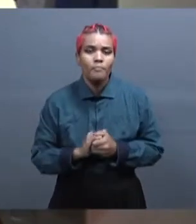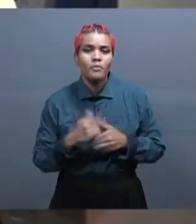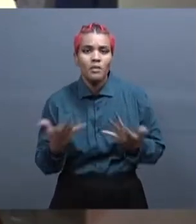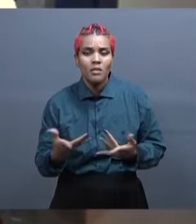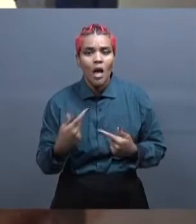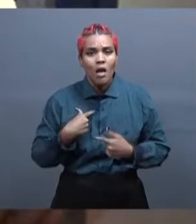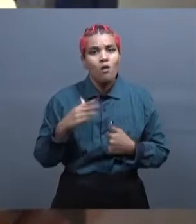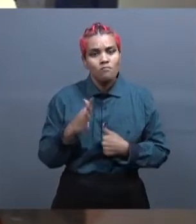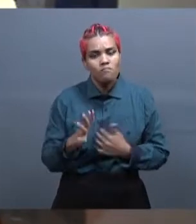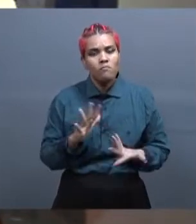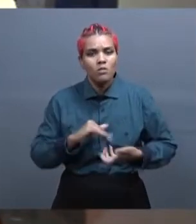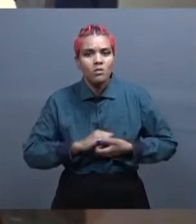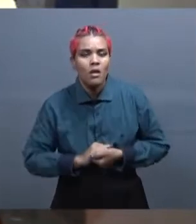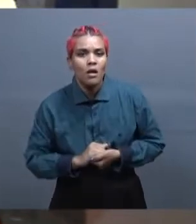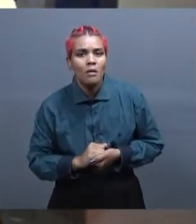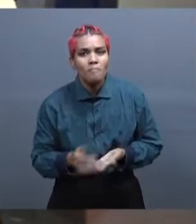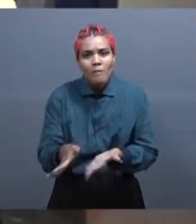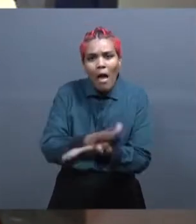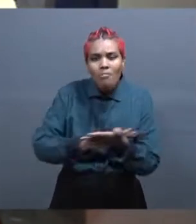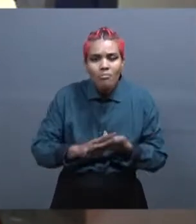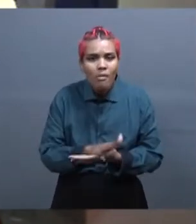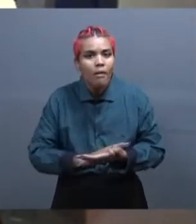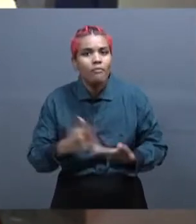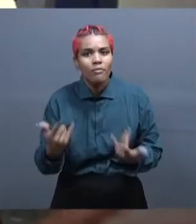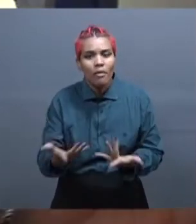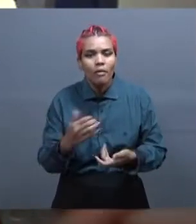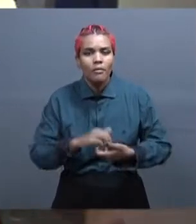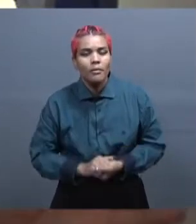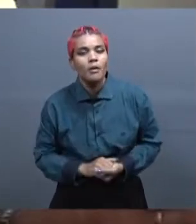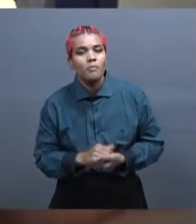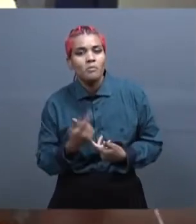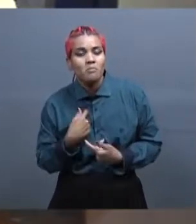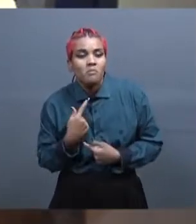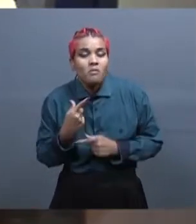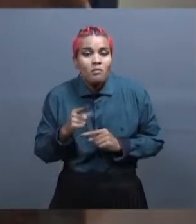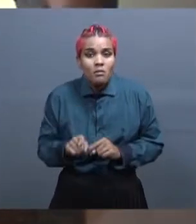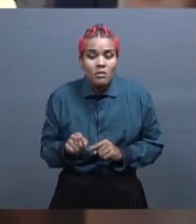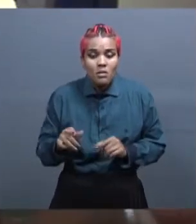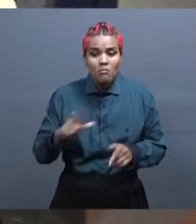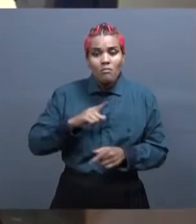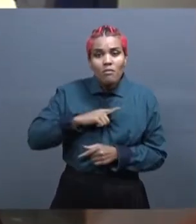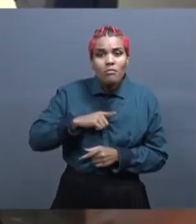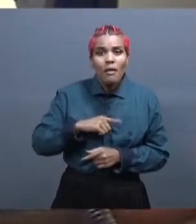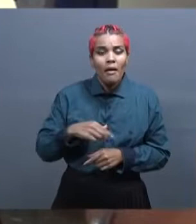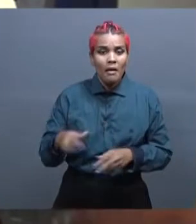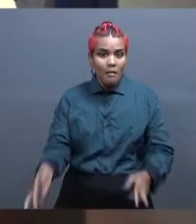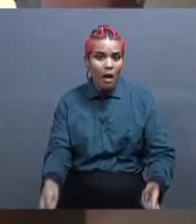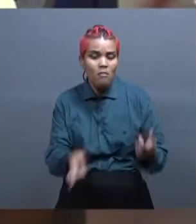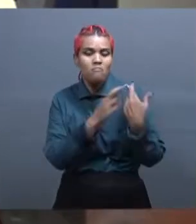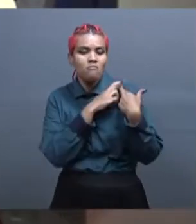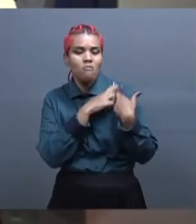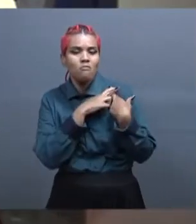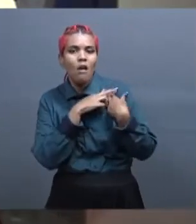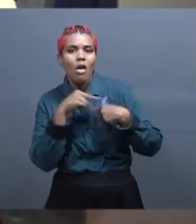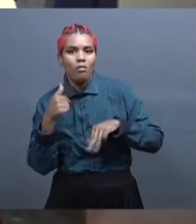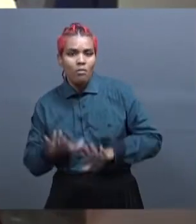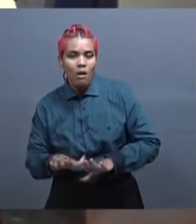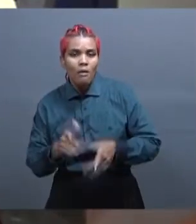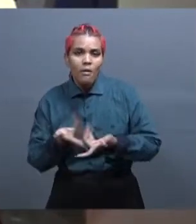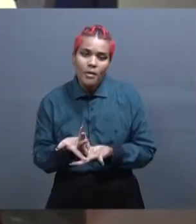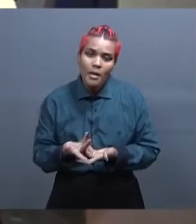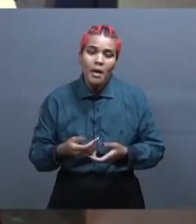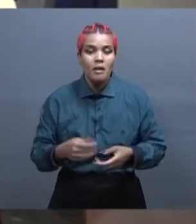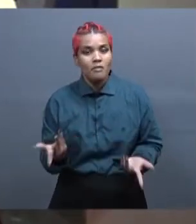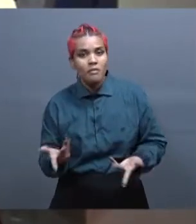tenho responsabilidade de nada a partir do momento que ele sai então como eu tenho que ser 100% responsável com segurança e higiene ali dentro do procedimento